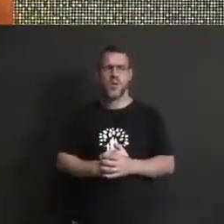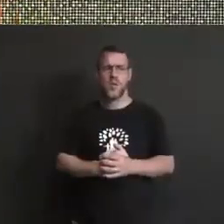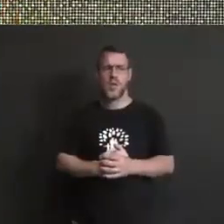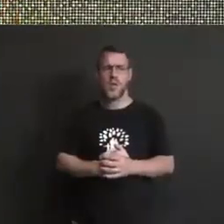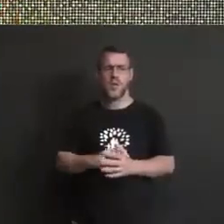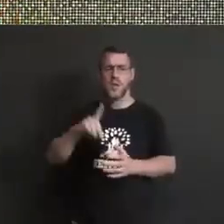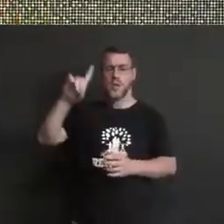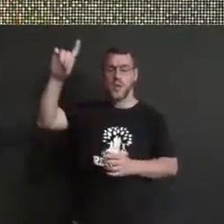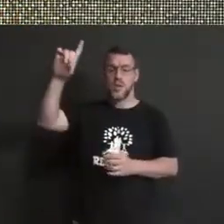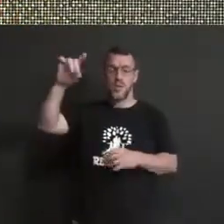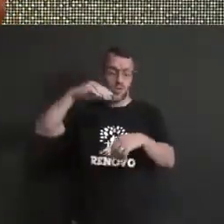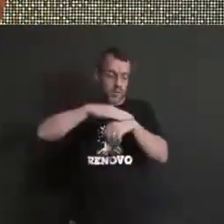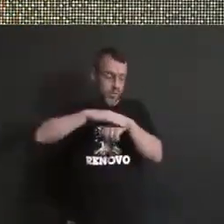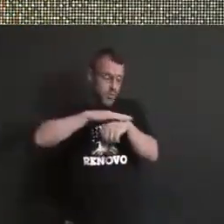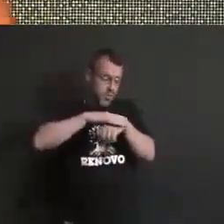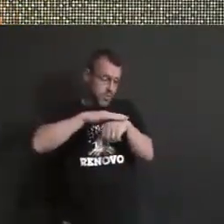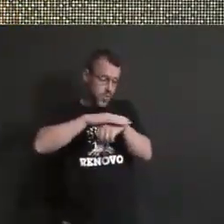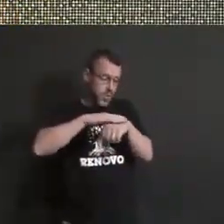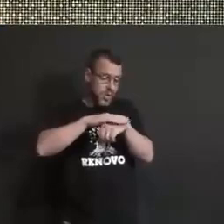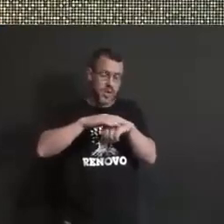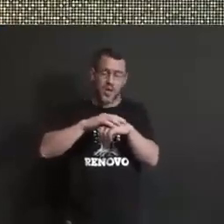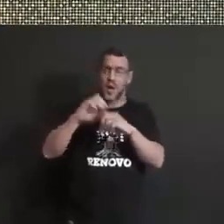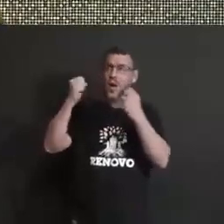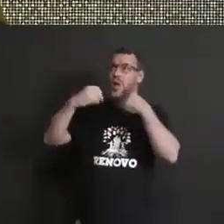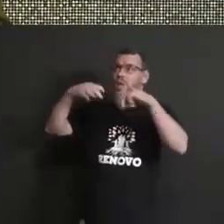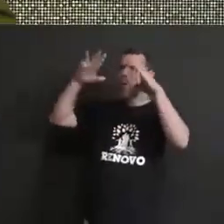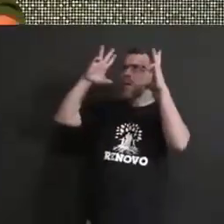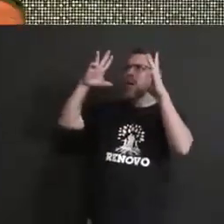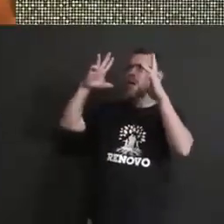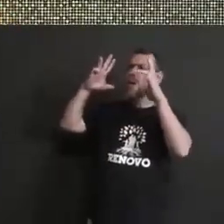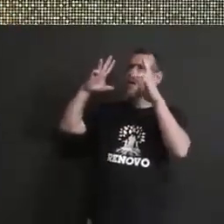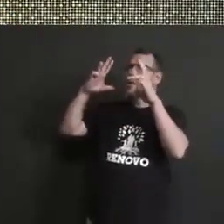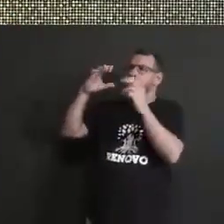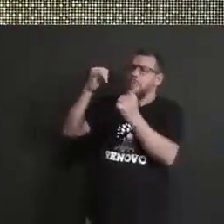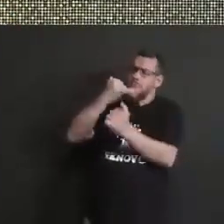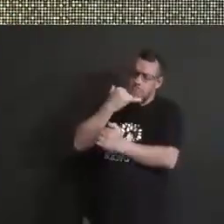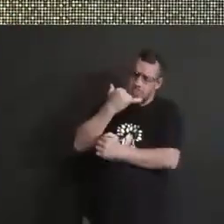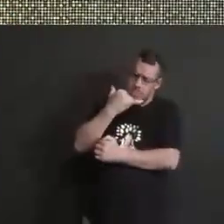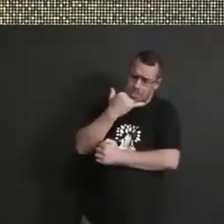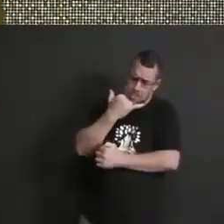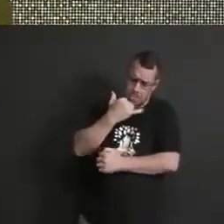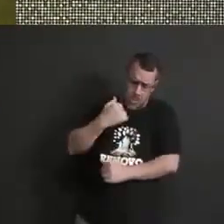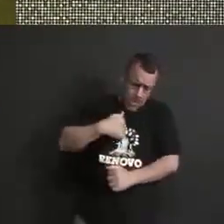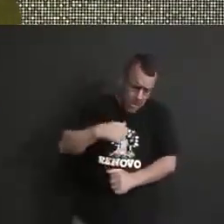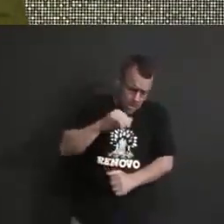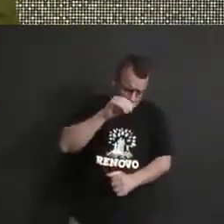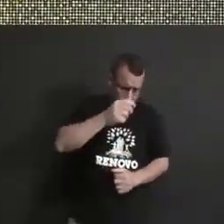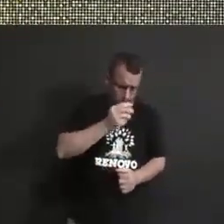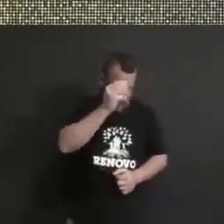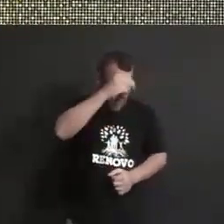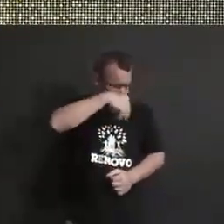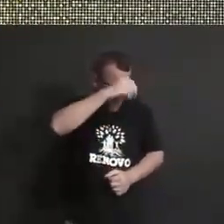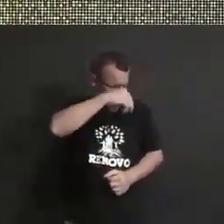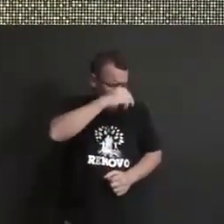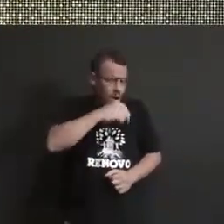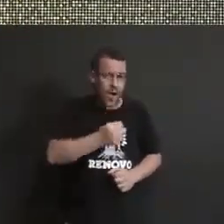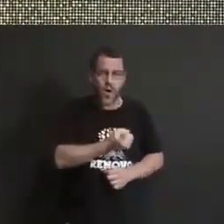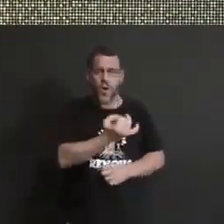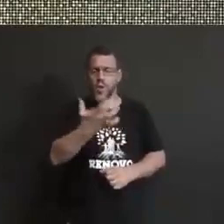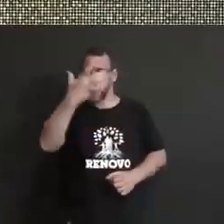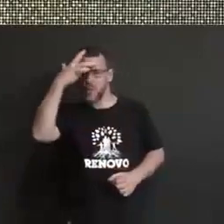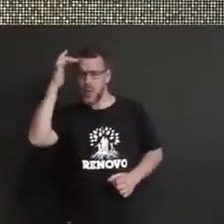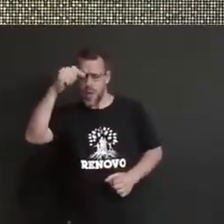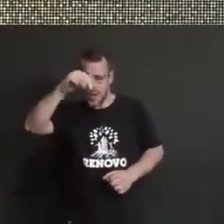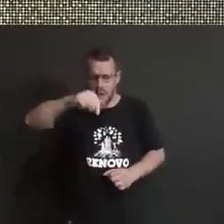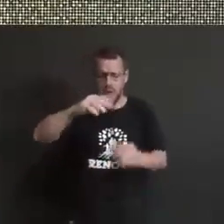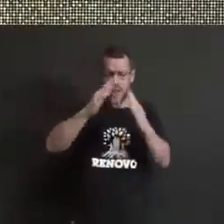E Moisés começa com uma série de desculpas, se fazendo fraco. Quantas pessoas na igreja se faz de